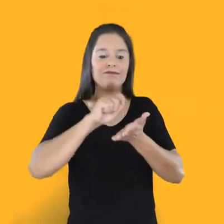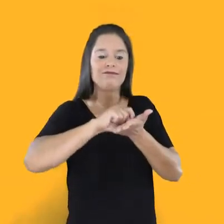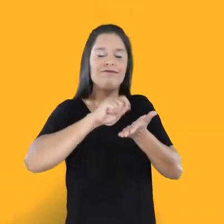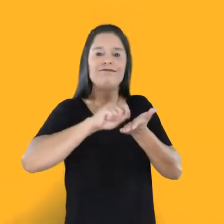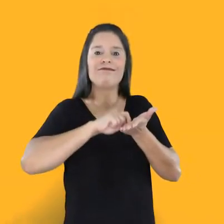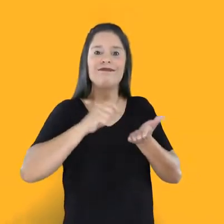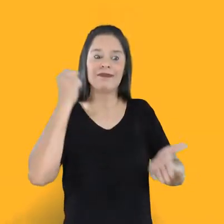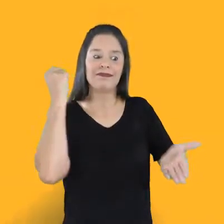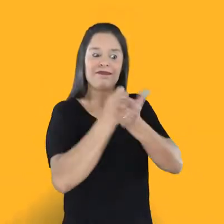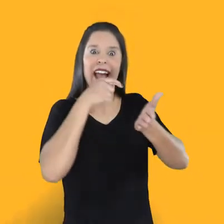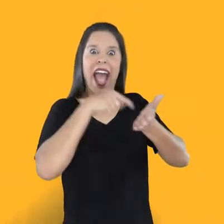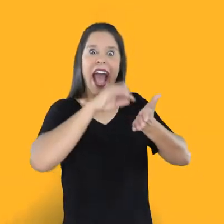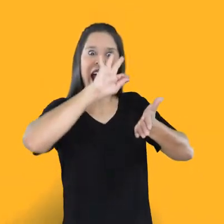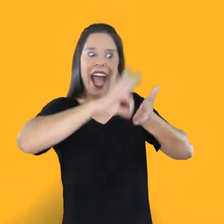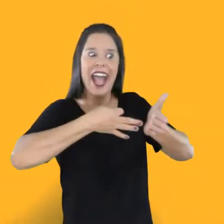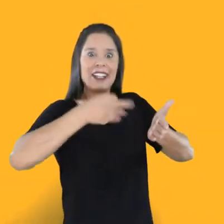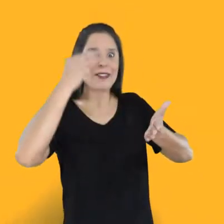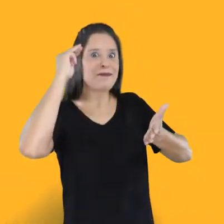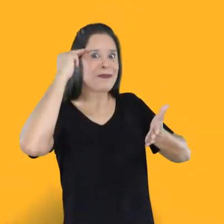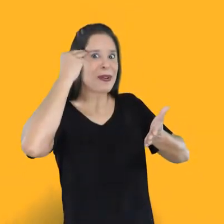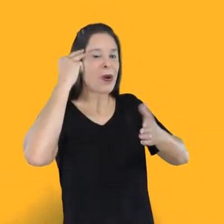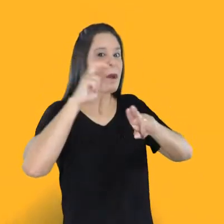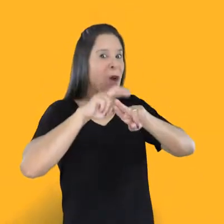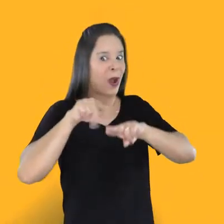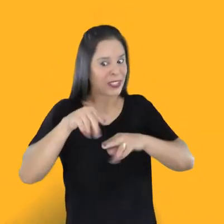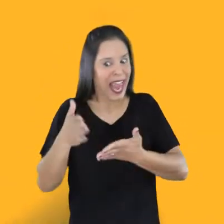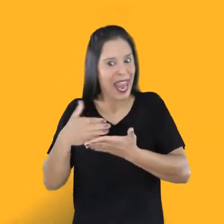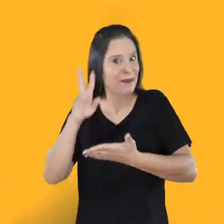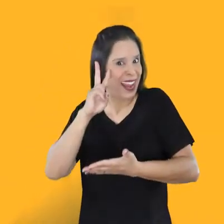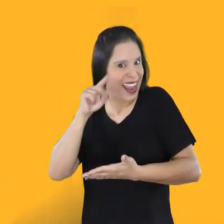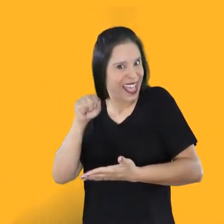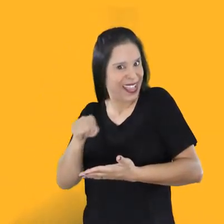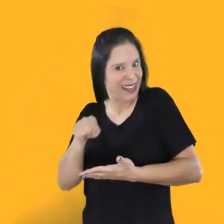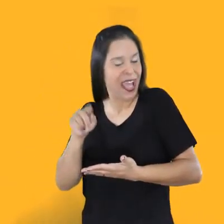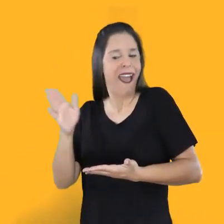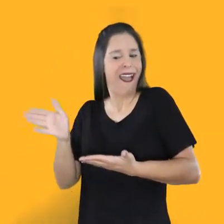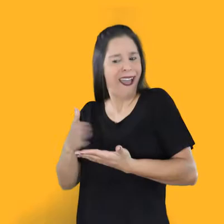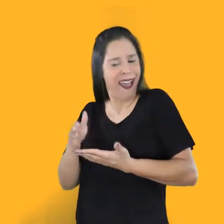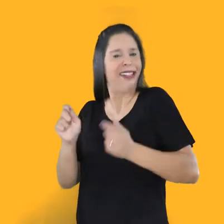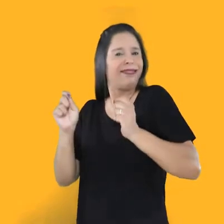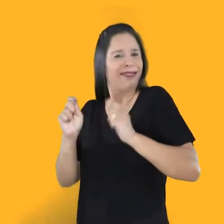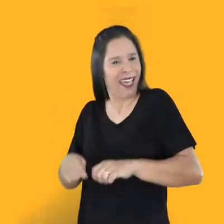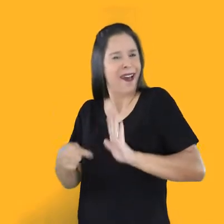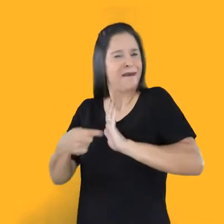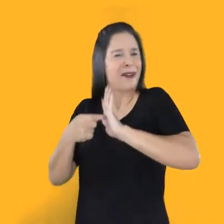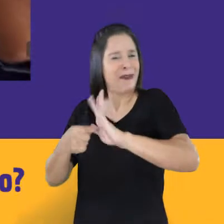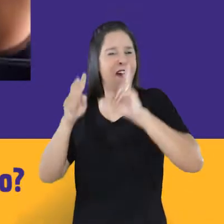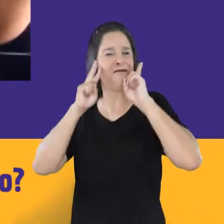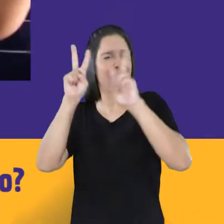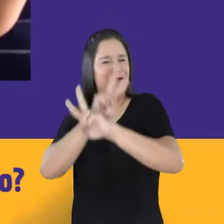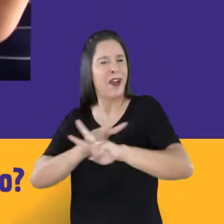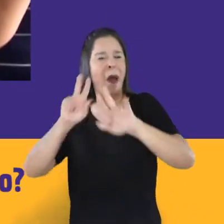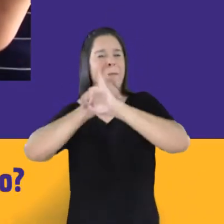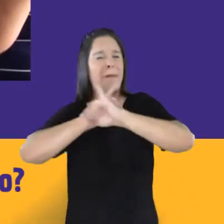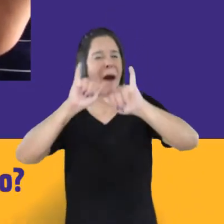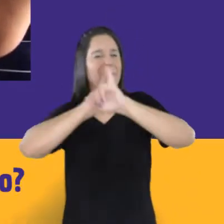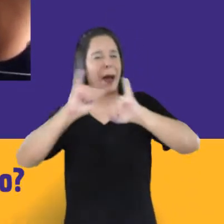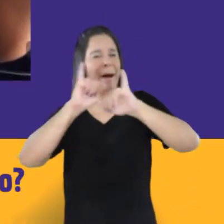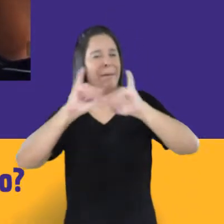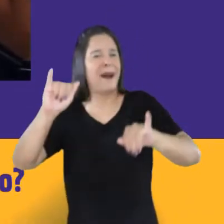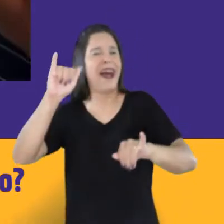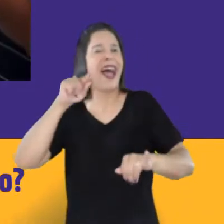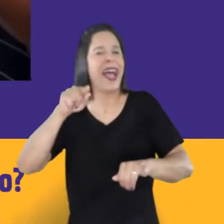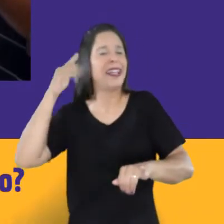exemplo. E por último, a gente ainda precisa responder: qual é o diferencial que o nosso projeto propõe? Aí a gente